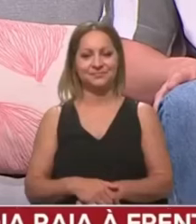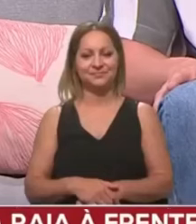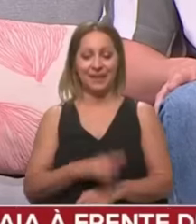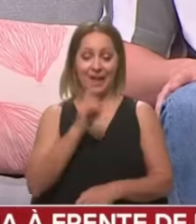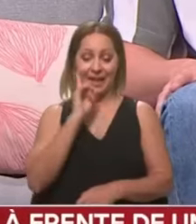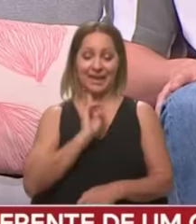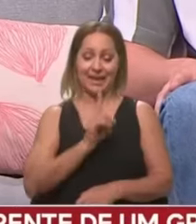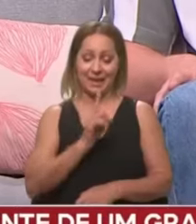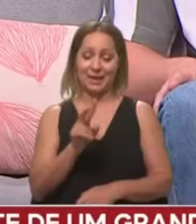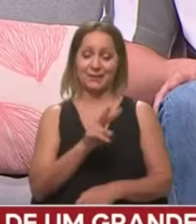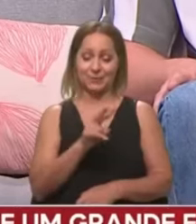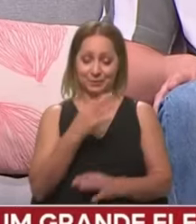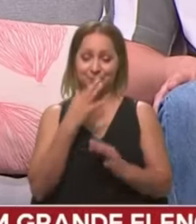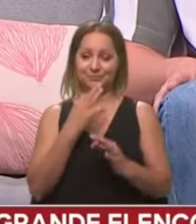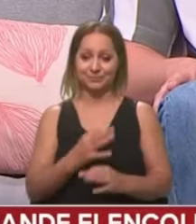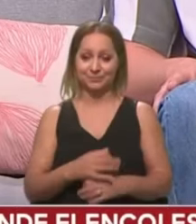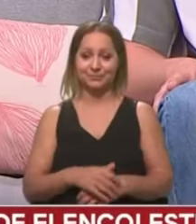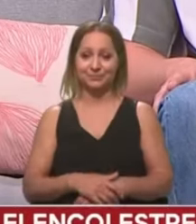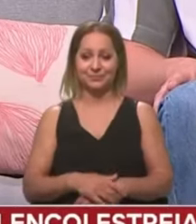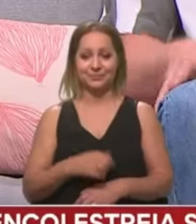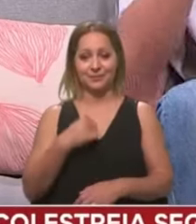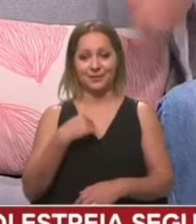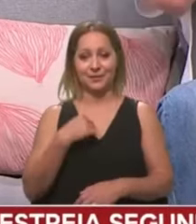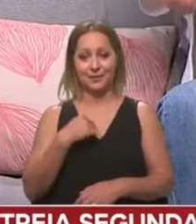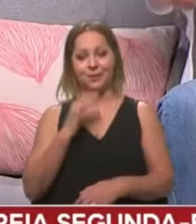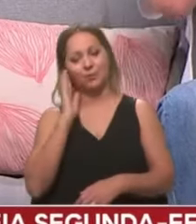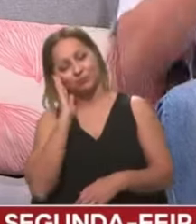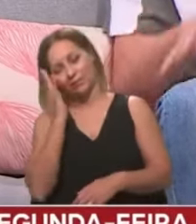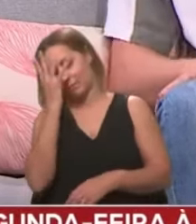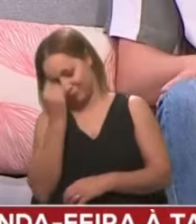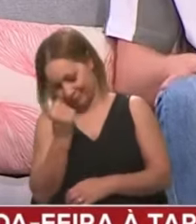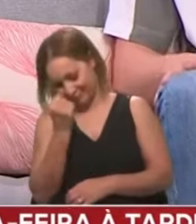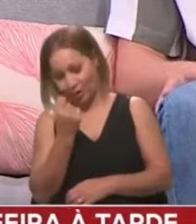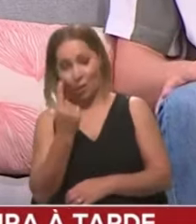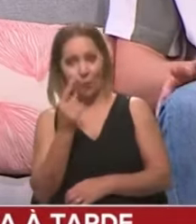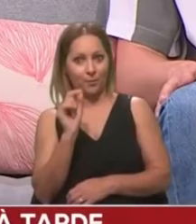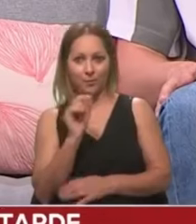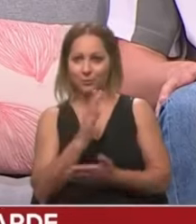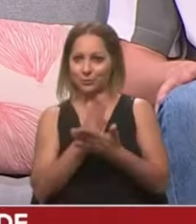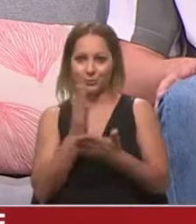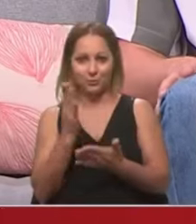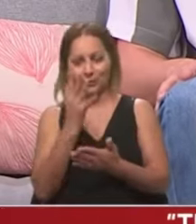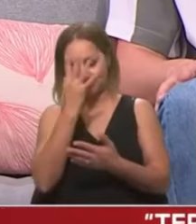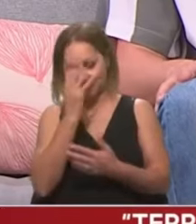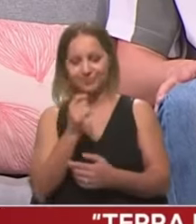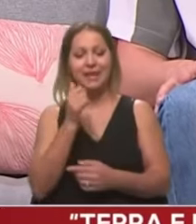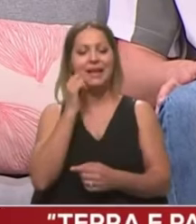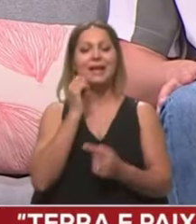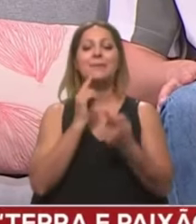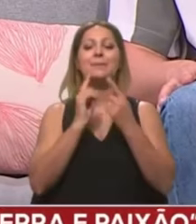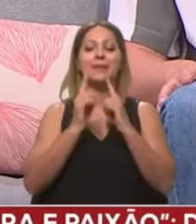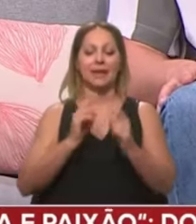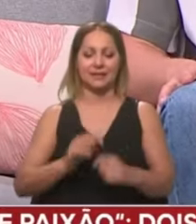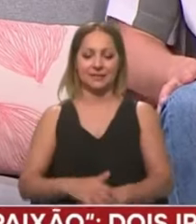Confere. Acertaram, confere, ela também. Sou eu. Eu encosto-me e adormeço passado um minuto. Quem é que conta mais piadas?